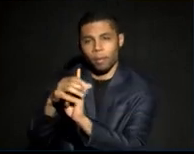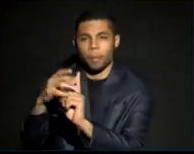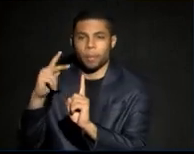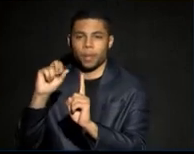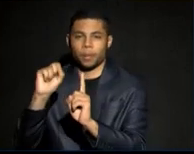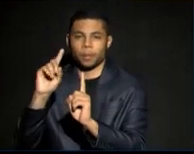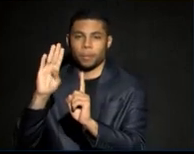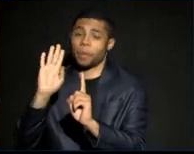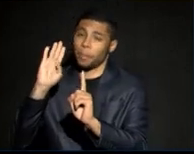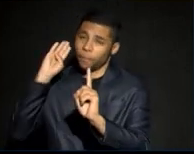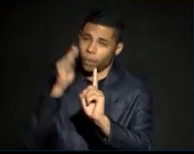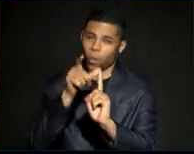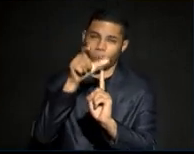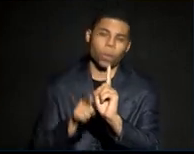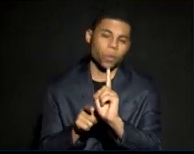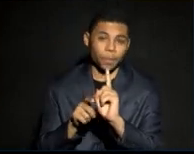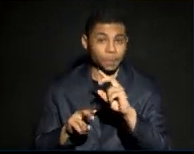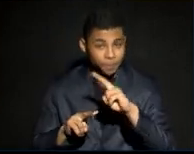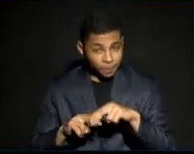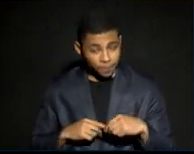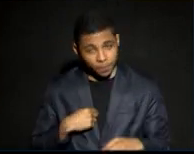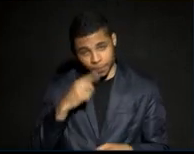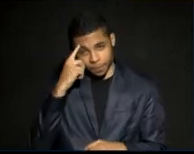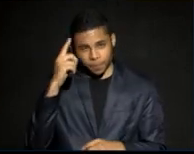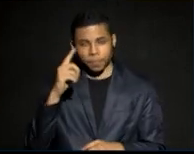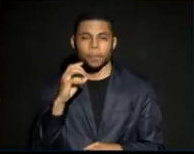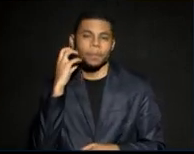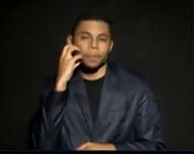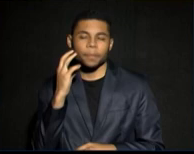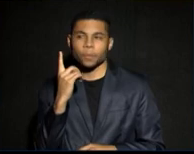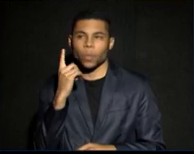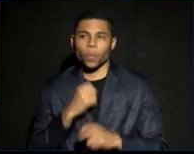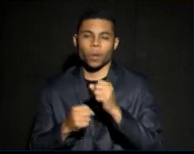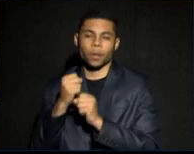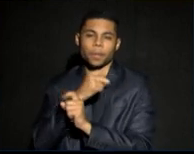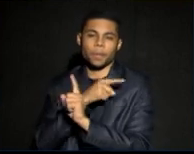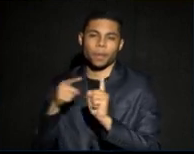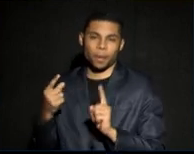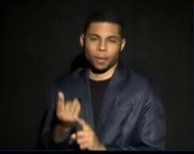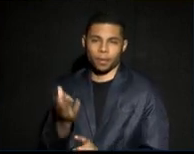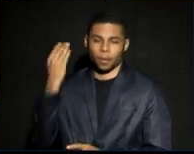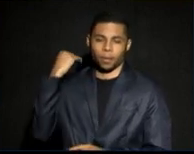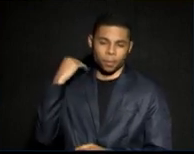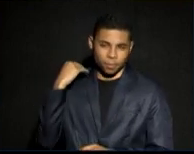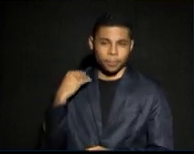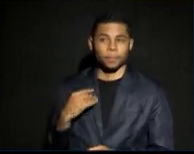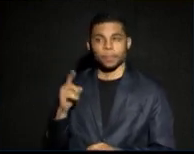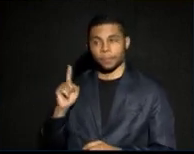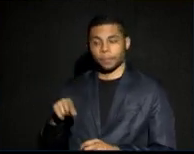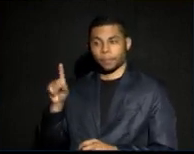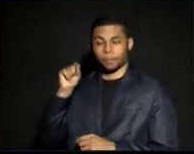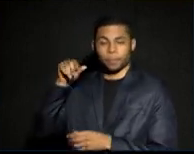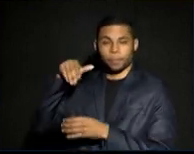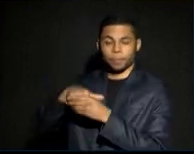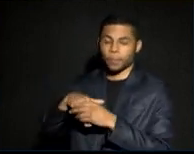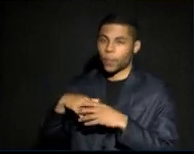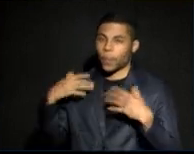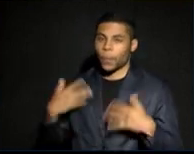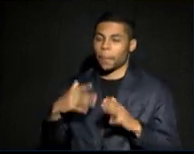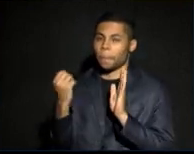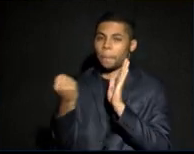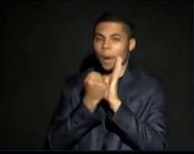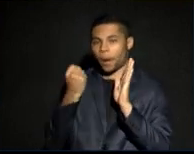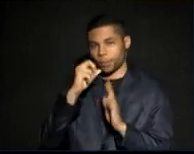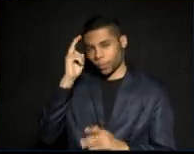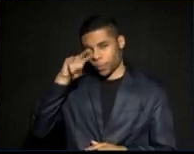é eu não enxergo essa fadiga de material Bruno Covas da eleição onde veio atrás na capital e foi uma eleição histórica né